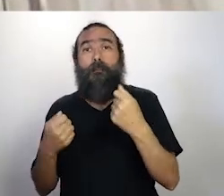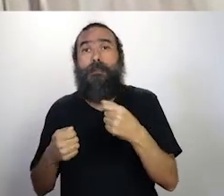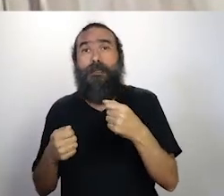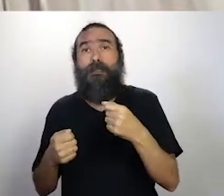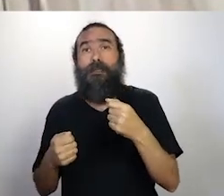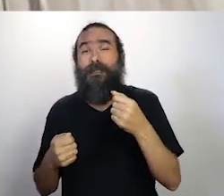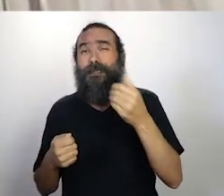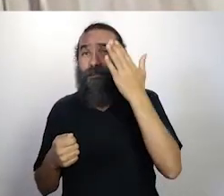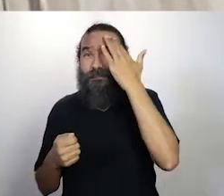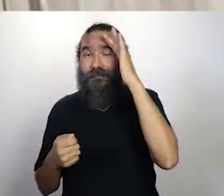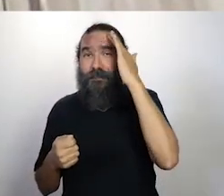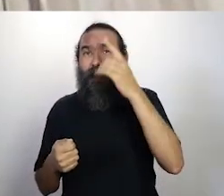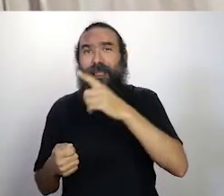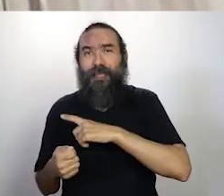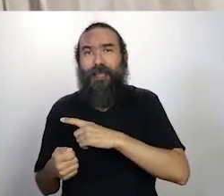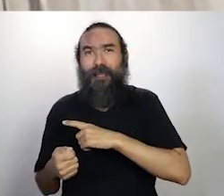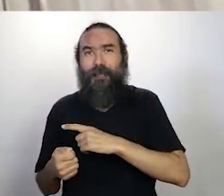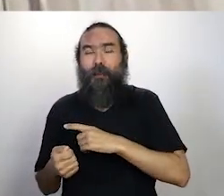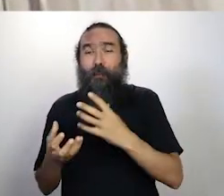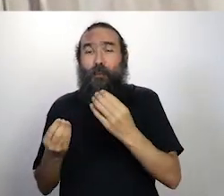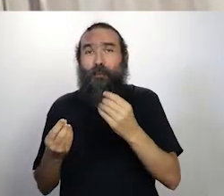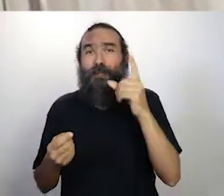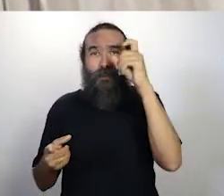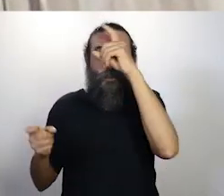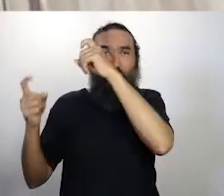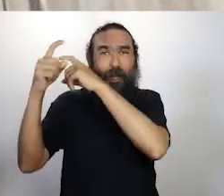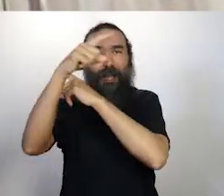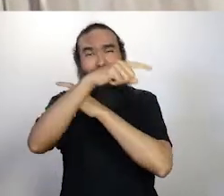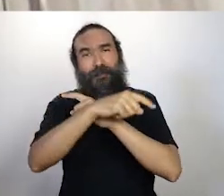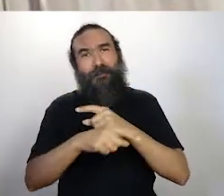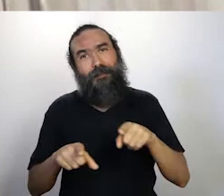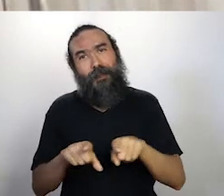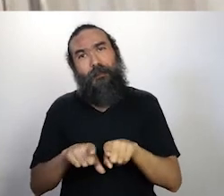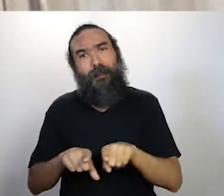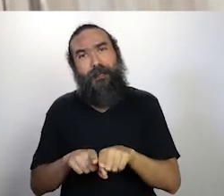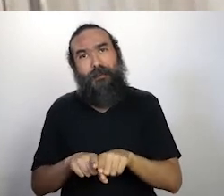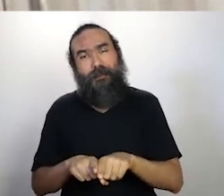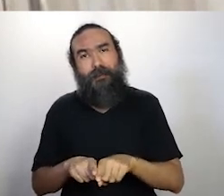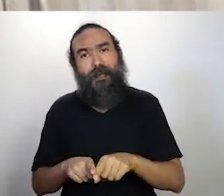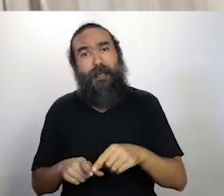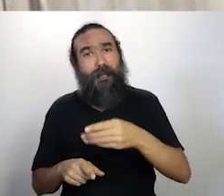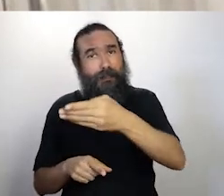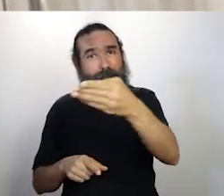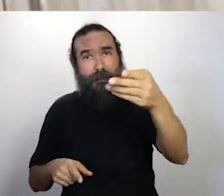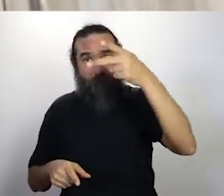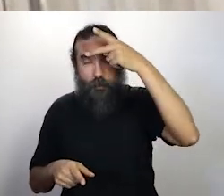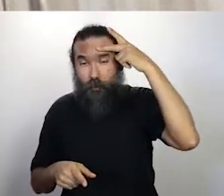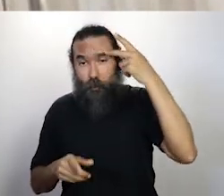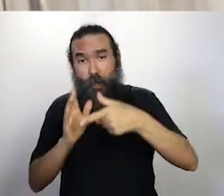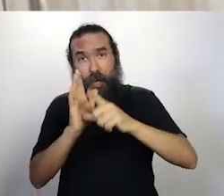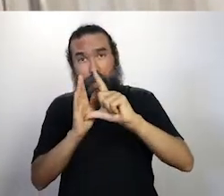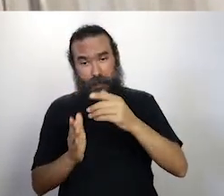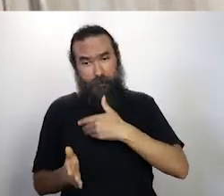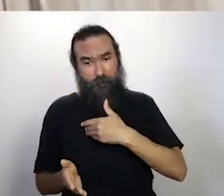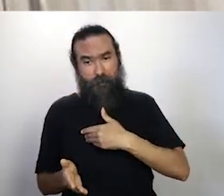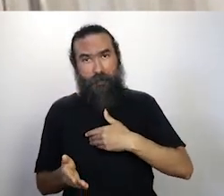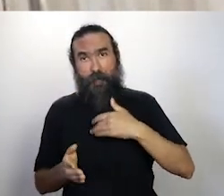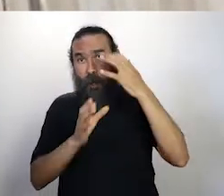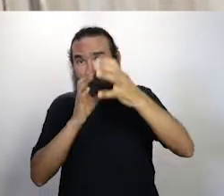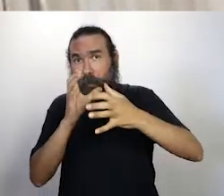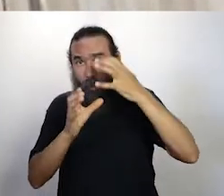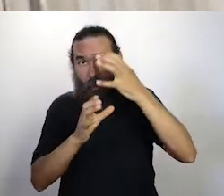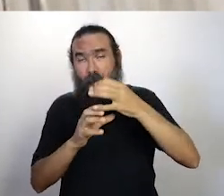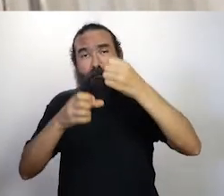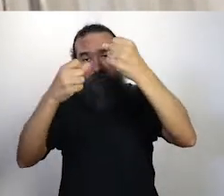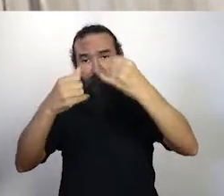muito repetitivo, porque eu acho que quem falou aqui antes de mim trouxe com muita propriedade alguns dos principais desafios que a gente tem hoje